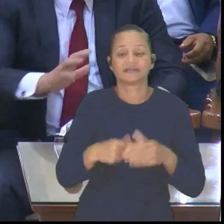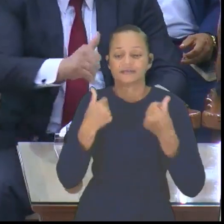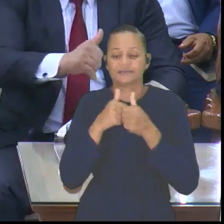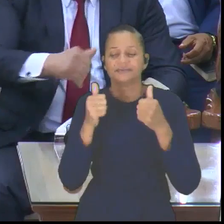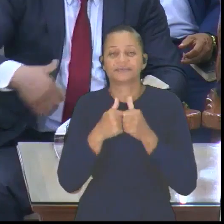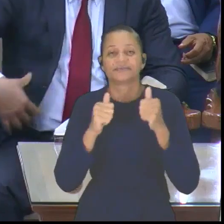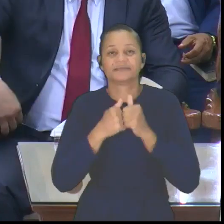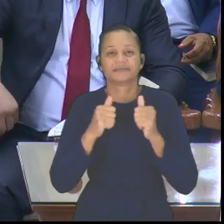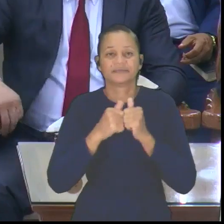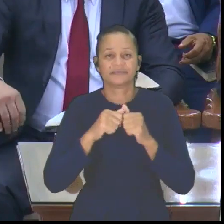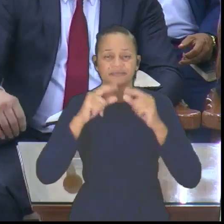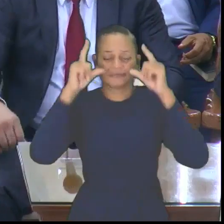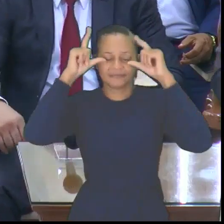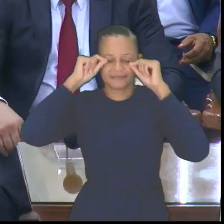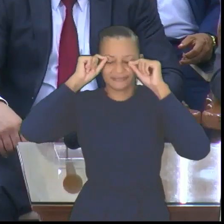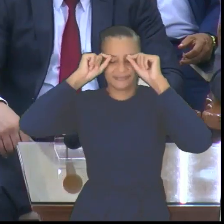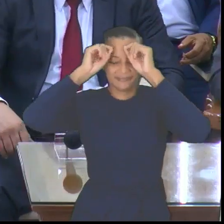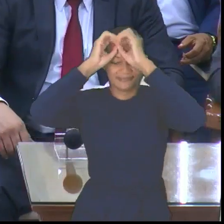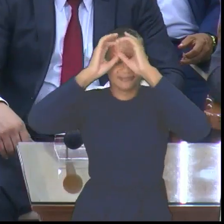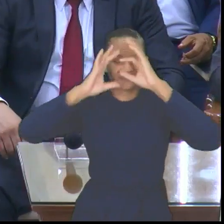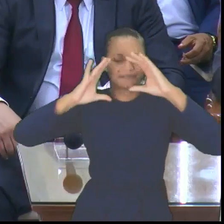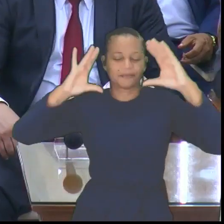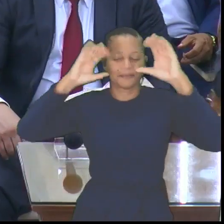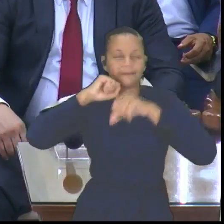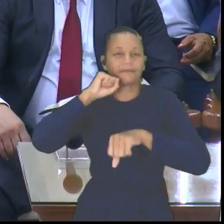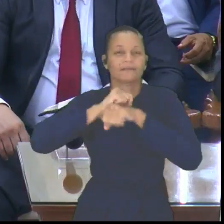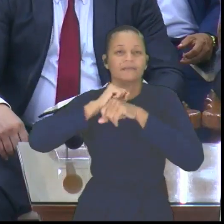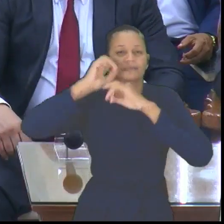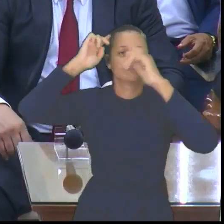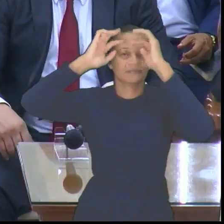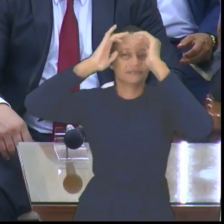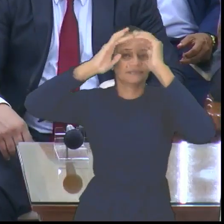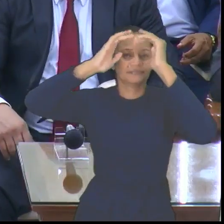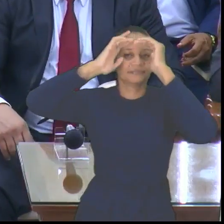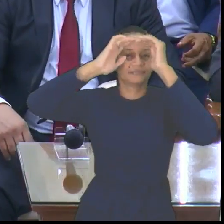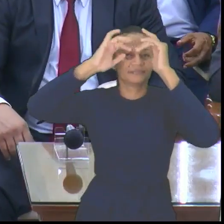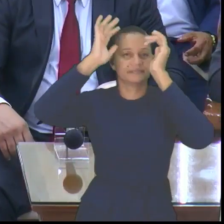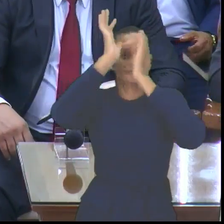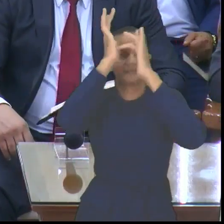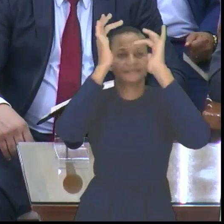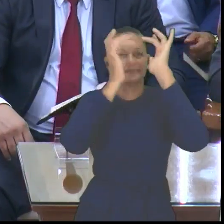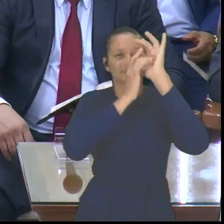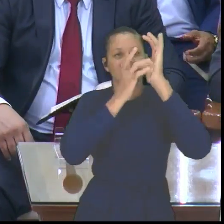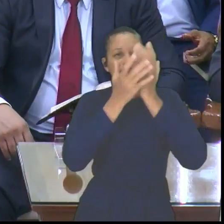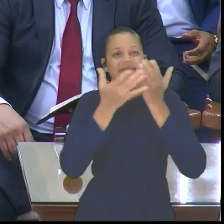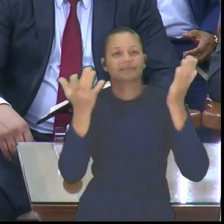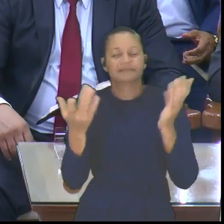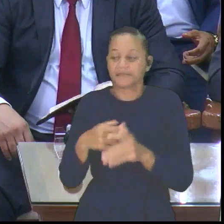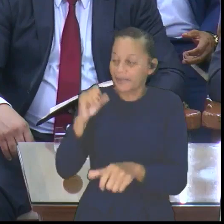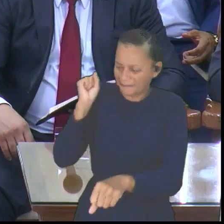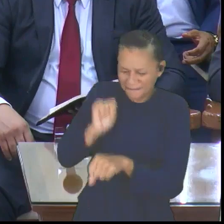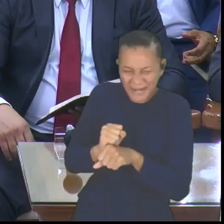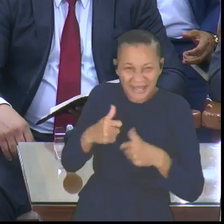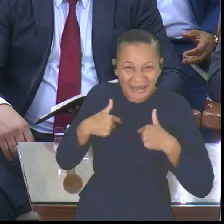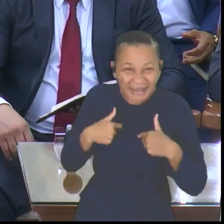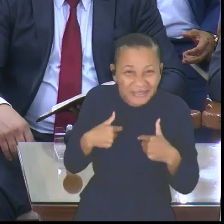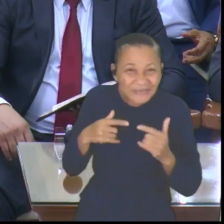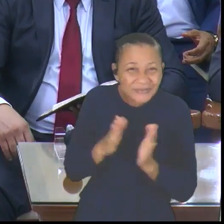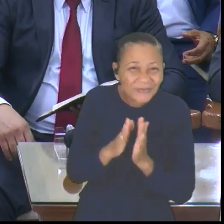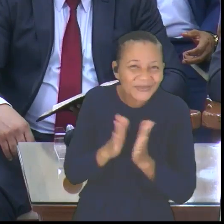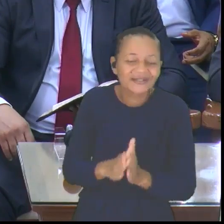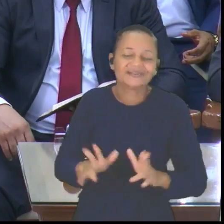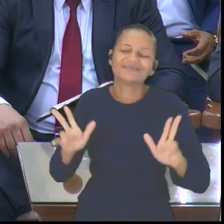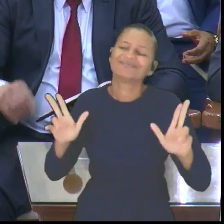ônibus, com o olho fechado, a boca parada, mas a mente: Jesus, quem impede a gente de orar?